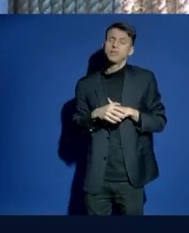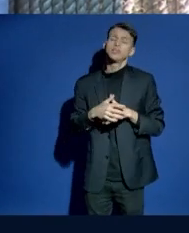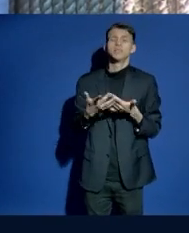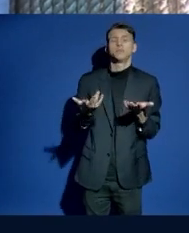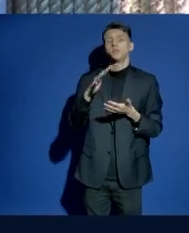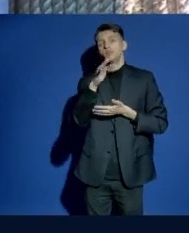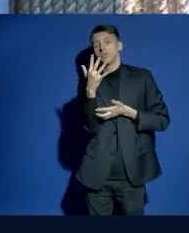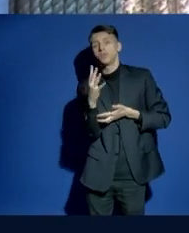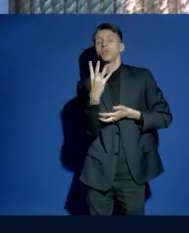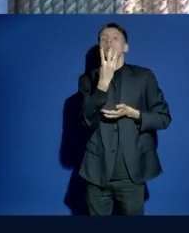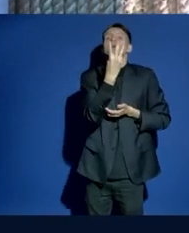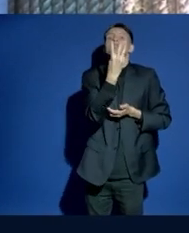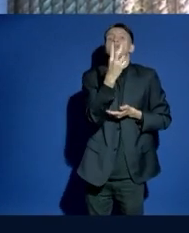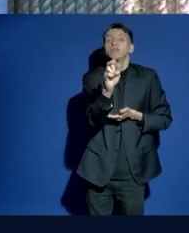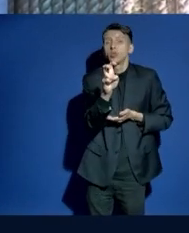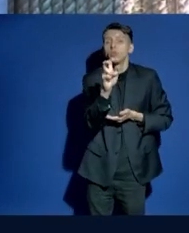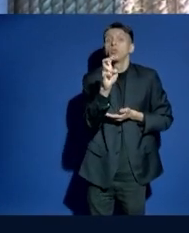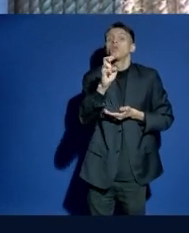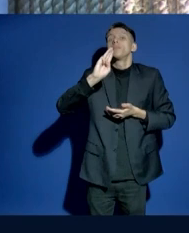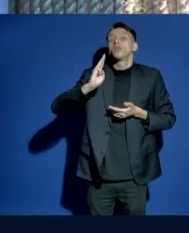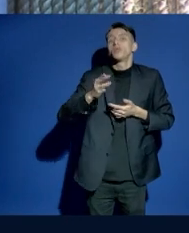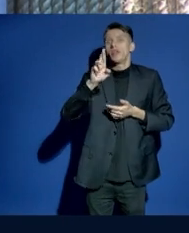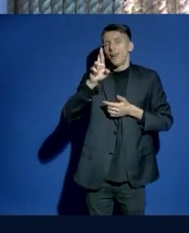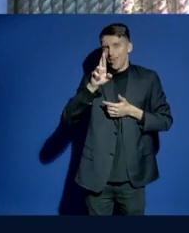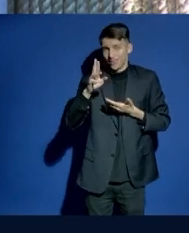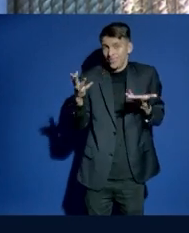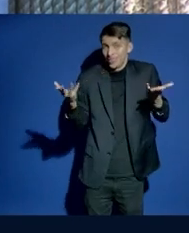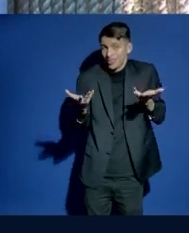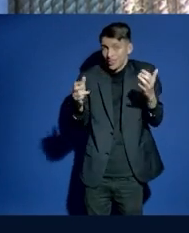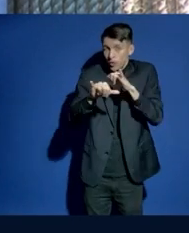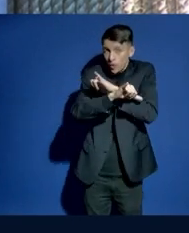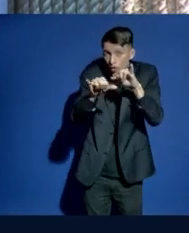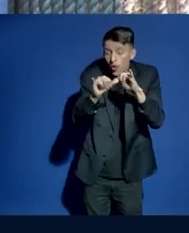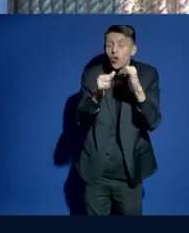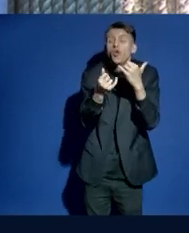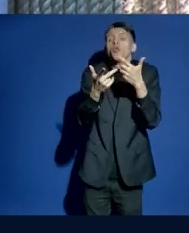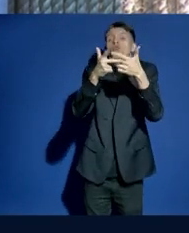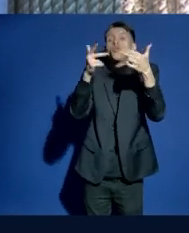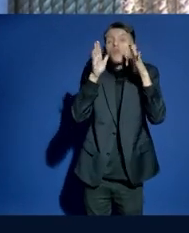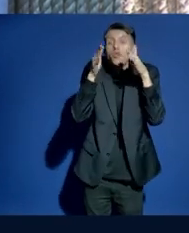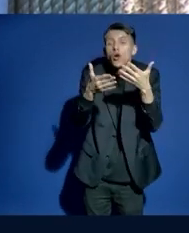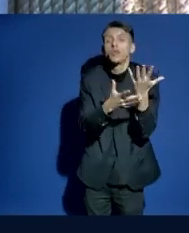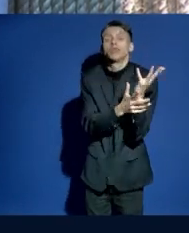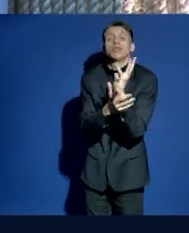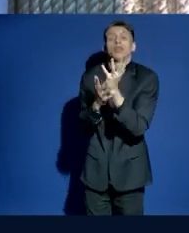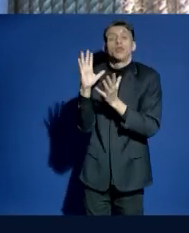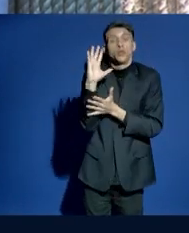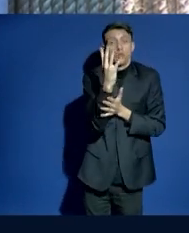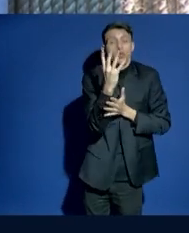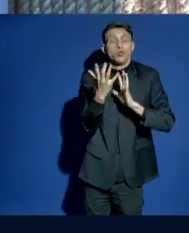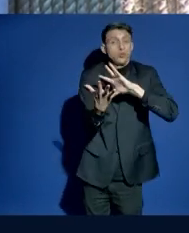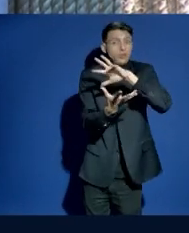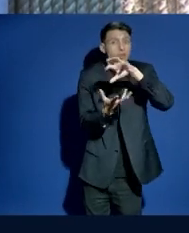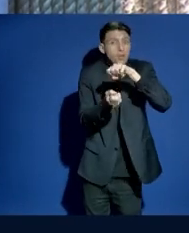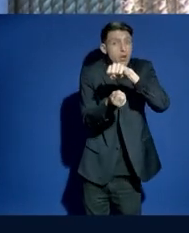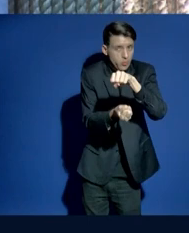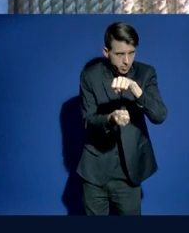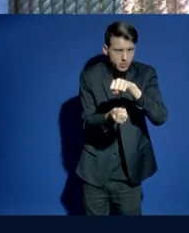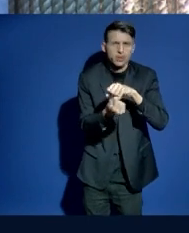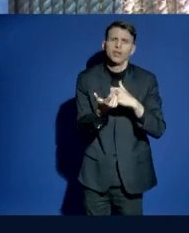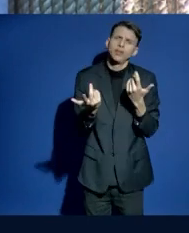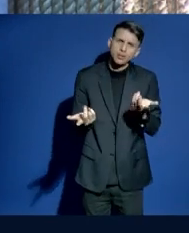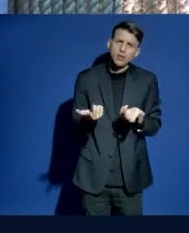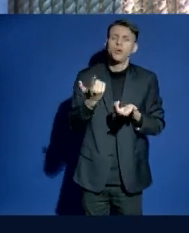45 milhões de reais assumindo os atributos verdes de hoje tá nesses resultados de hoje a gente espera